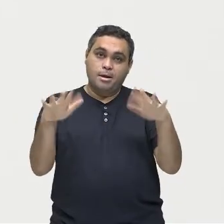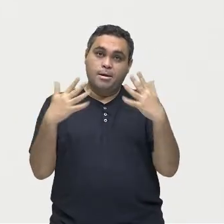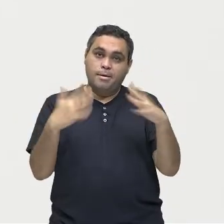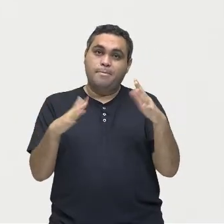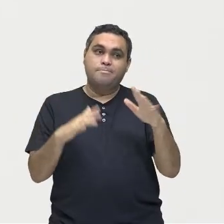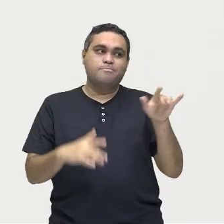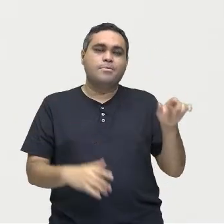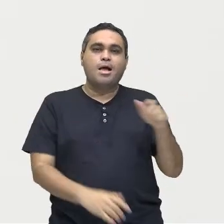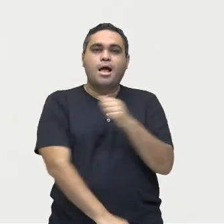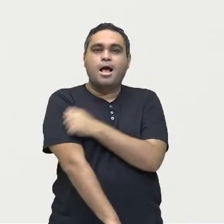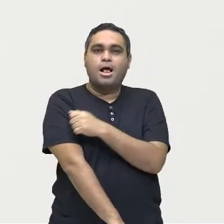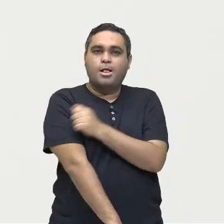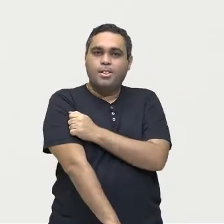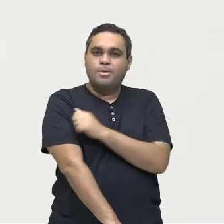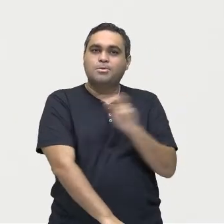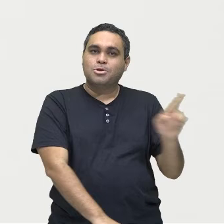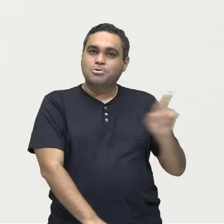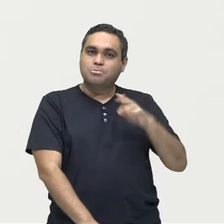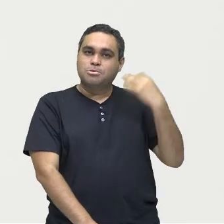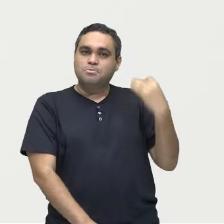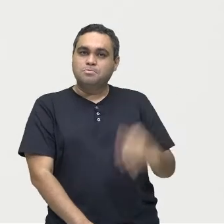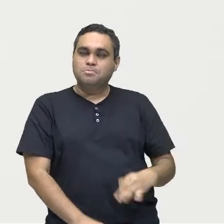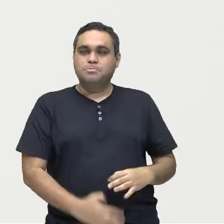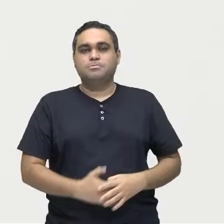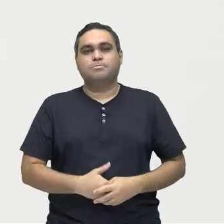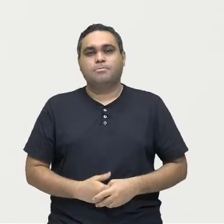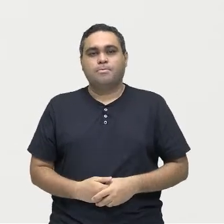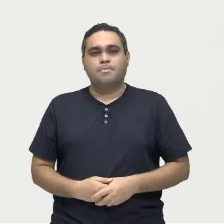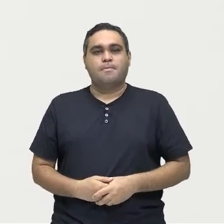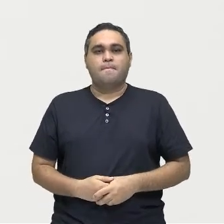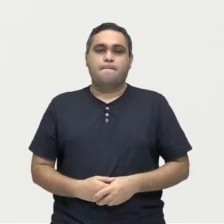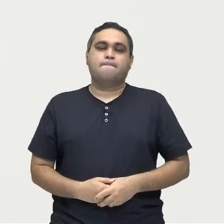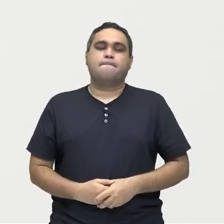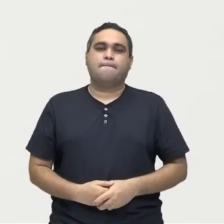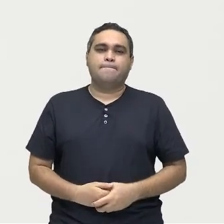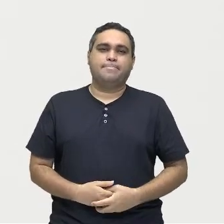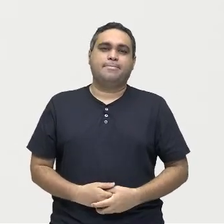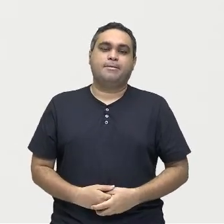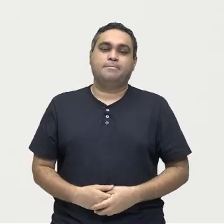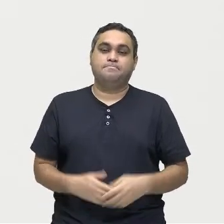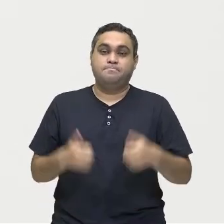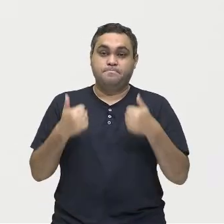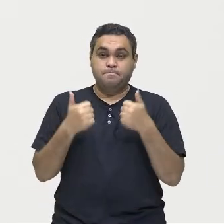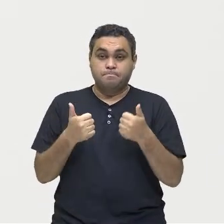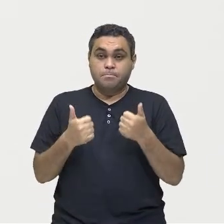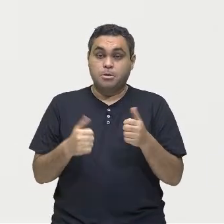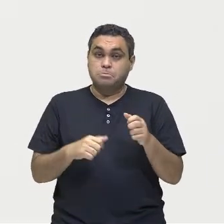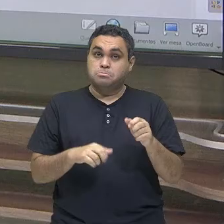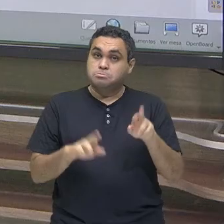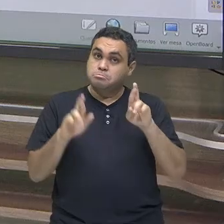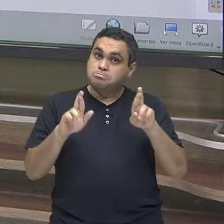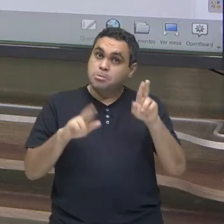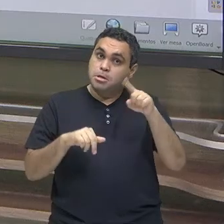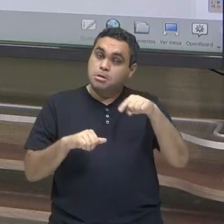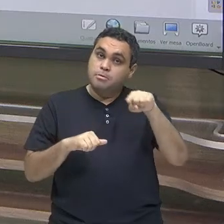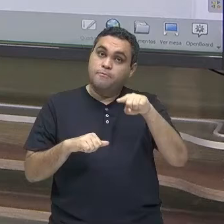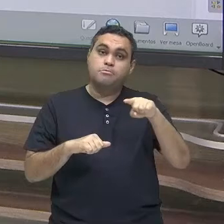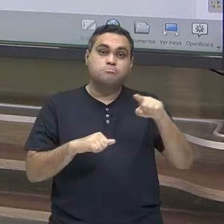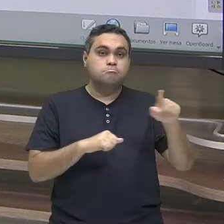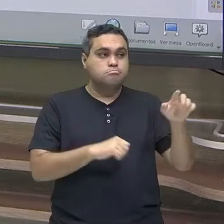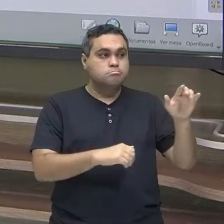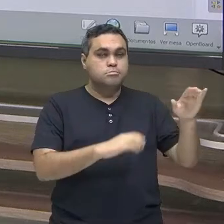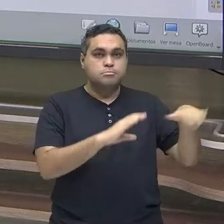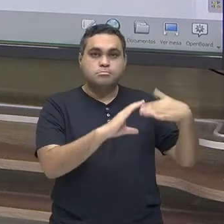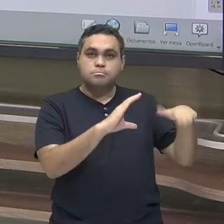à nossa aluna, não é? Que respondeu que é a letra A. Muito bem, estou aguardando a participação dos demais,